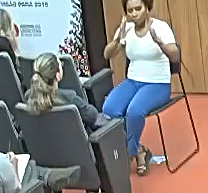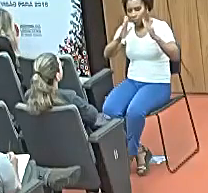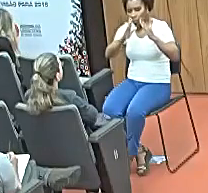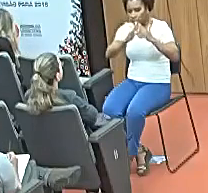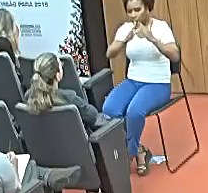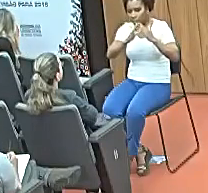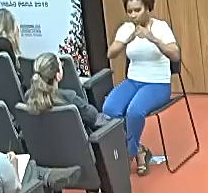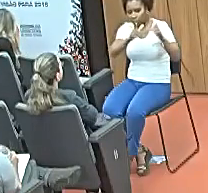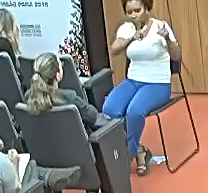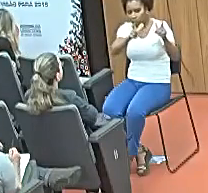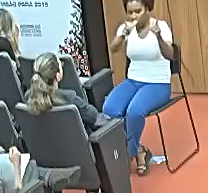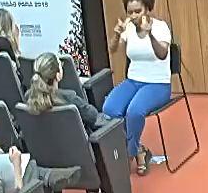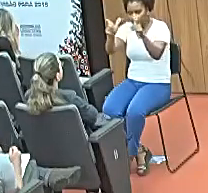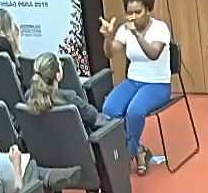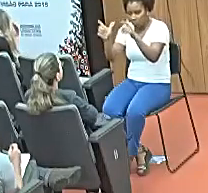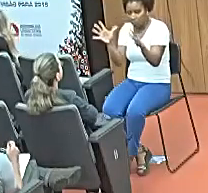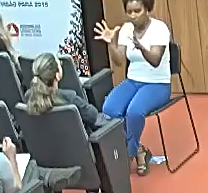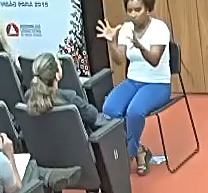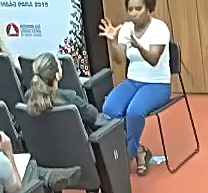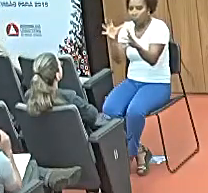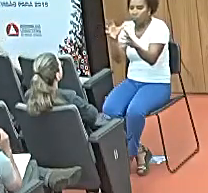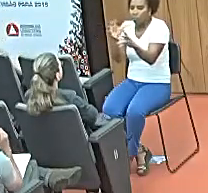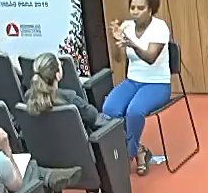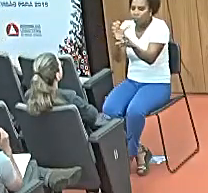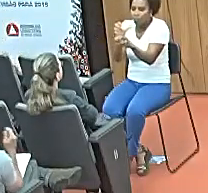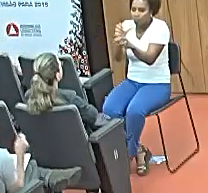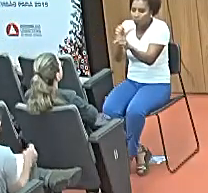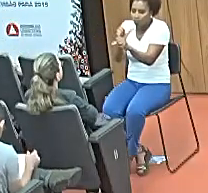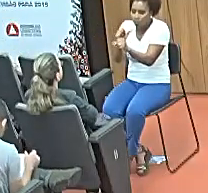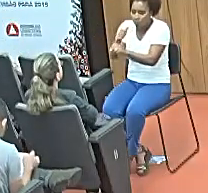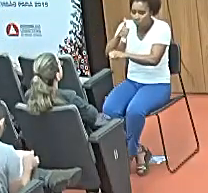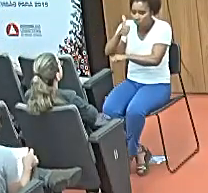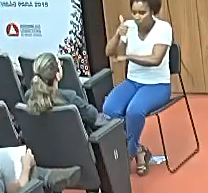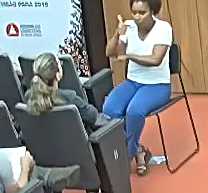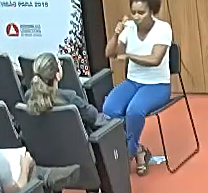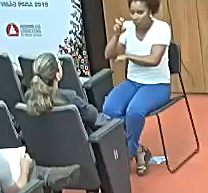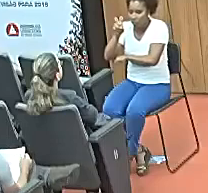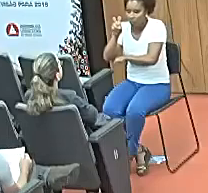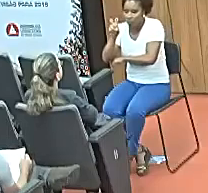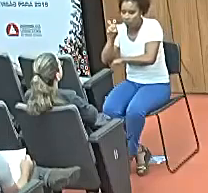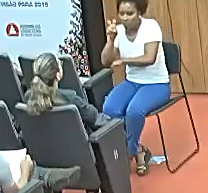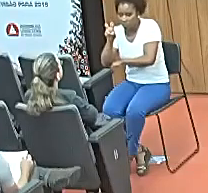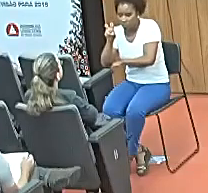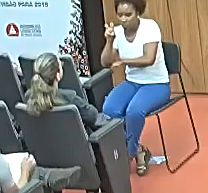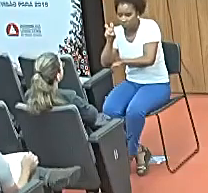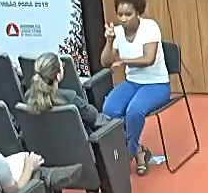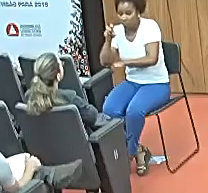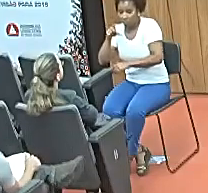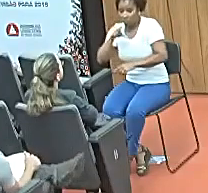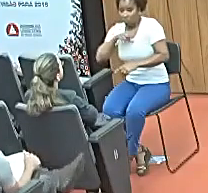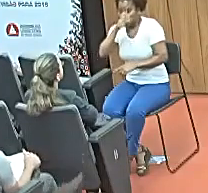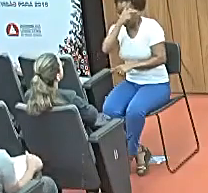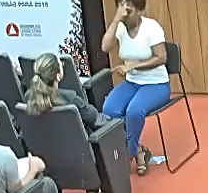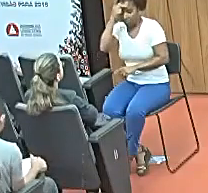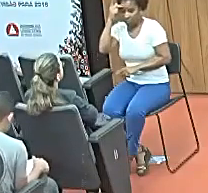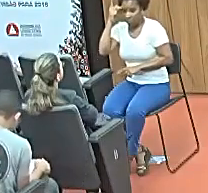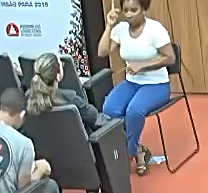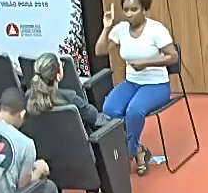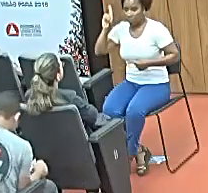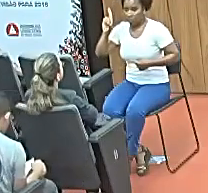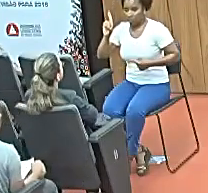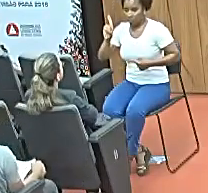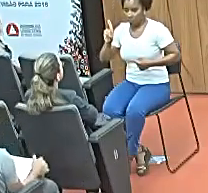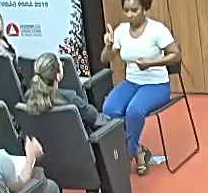acolhidos 370 pessoas com deficiência algumas além da deficiência com transtorno mental